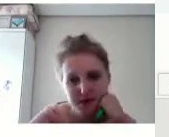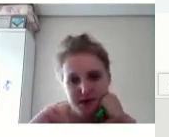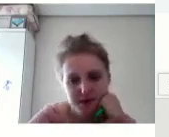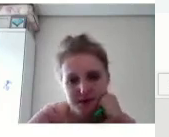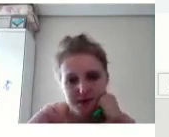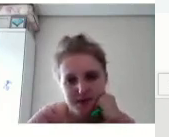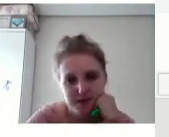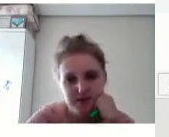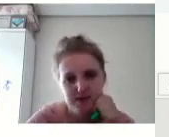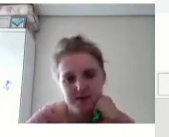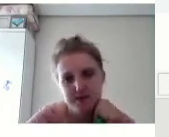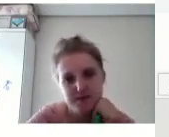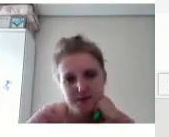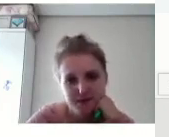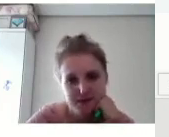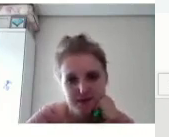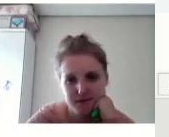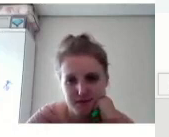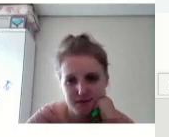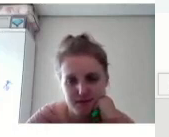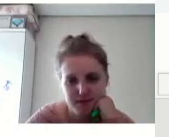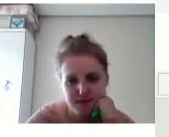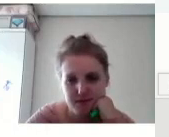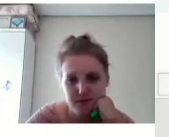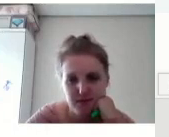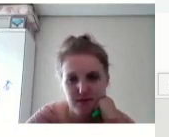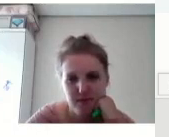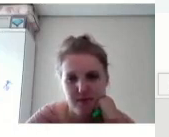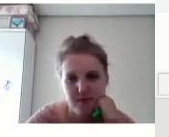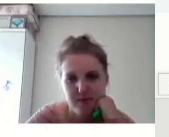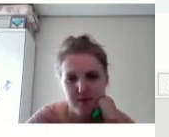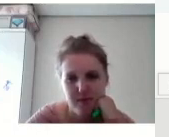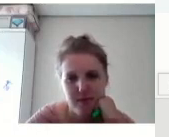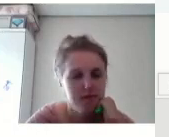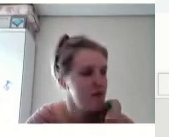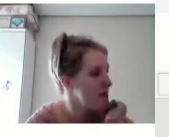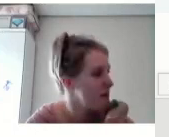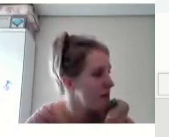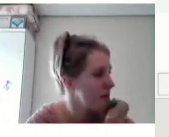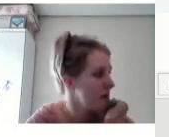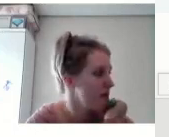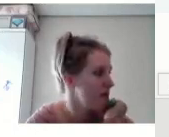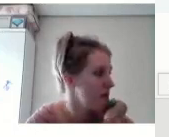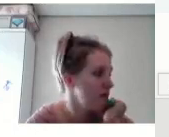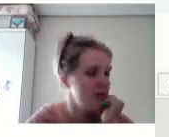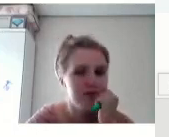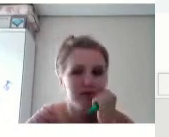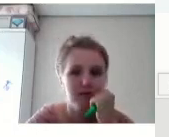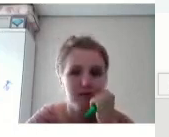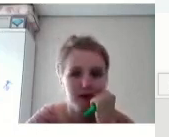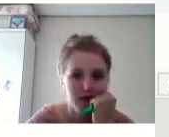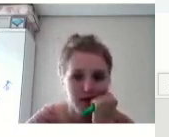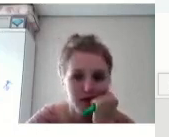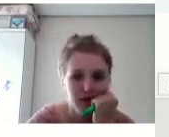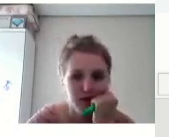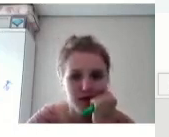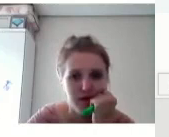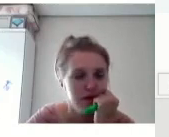definir parênteses de Poisson a partir da teoria hamiltoniana de campos, como também a gente faz em mecânica clássica, né? Mas